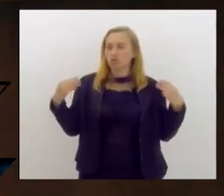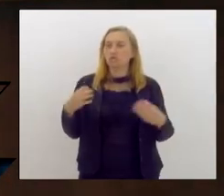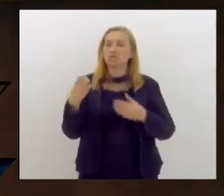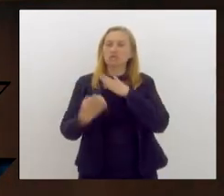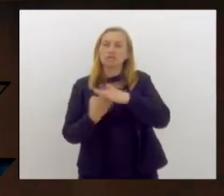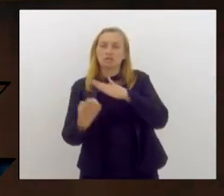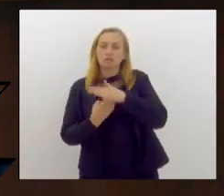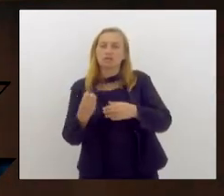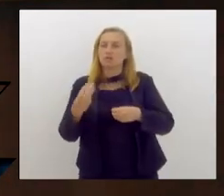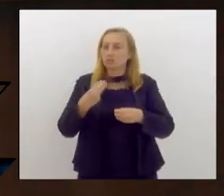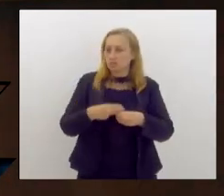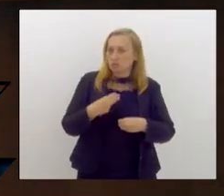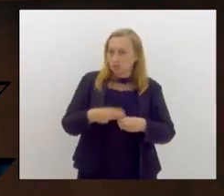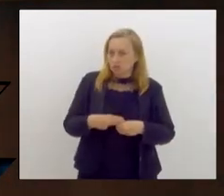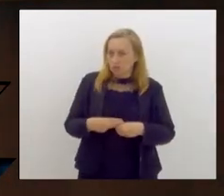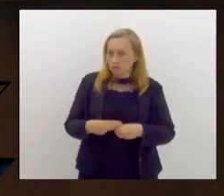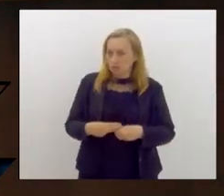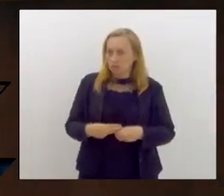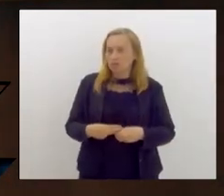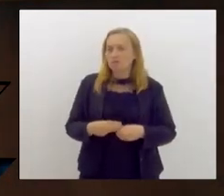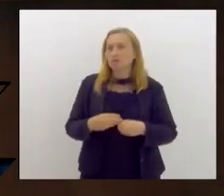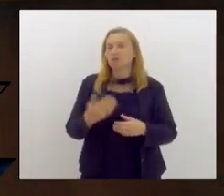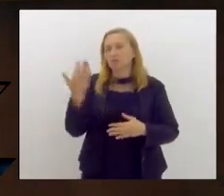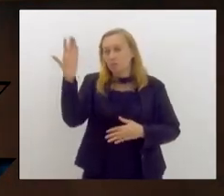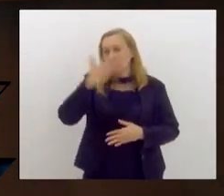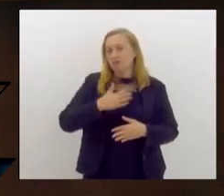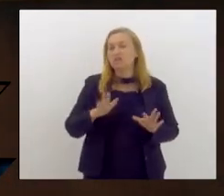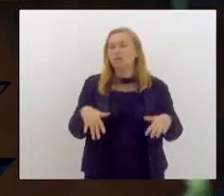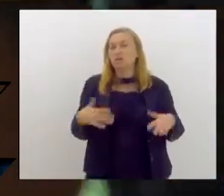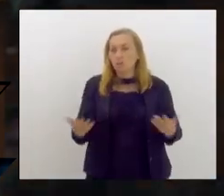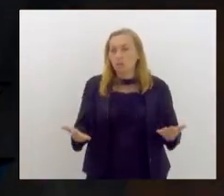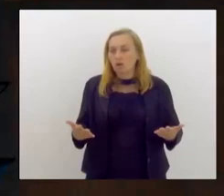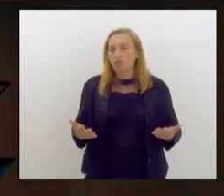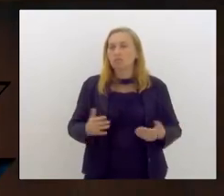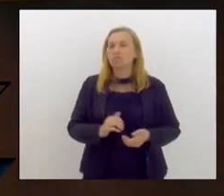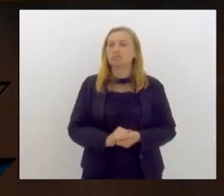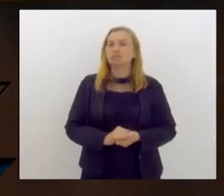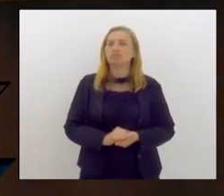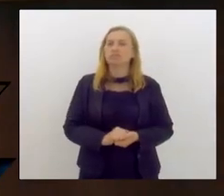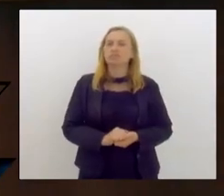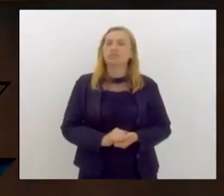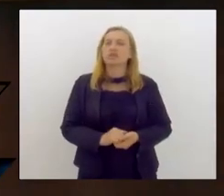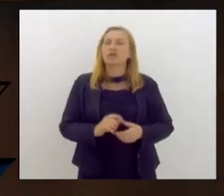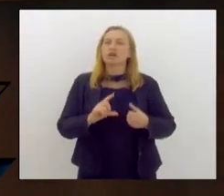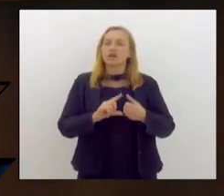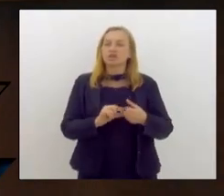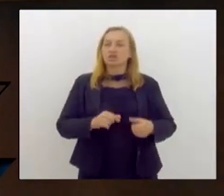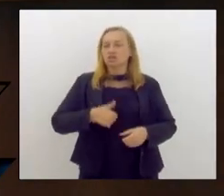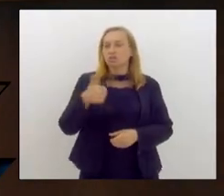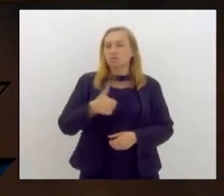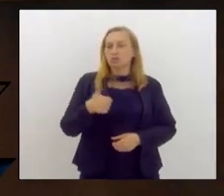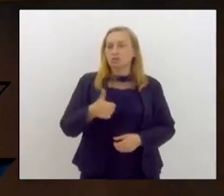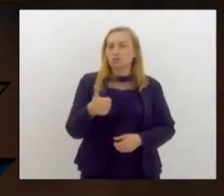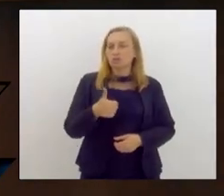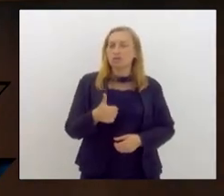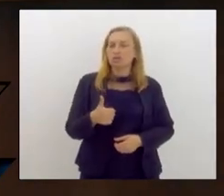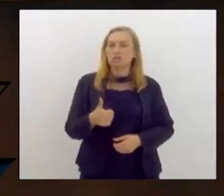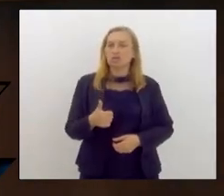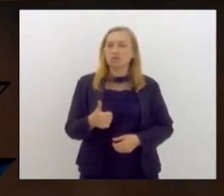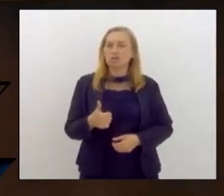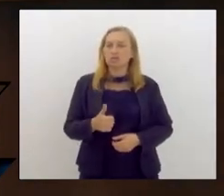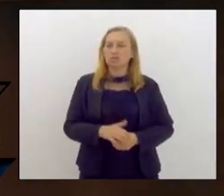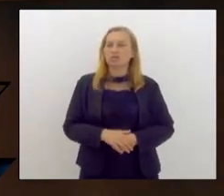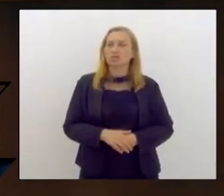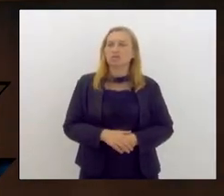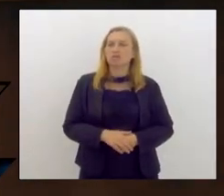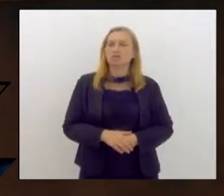ao município, daquilo que deve ser a comprovação, a gente adicionou o parágrafo do artigo 1º com a seguinte redação: para fazer jus